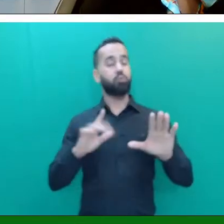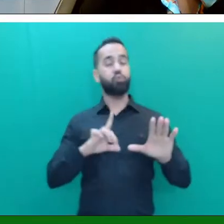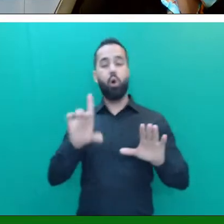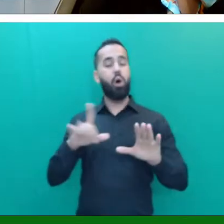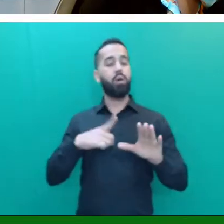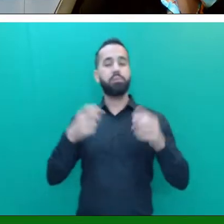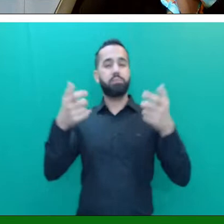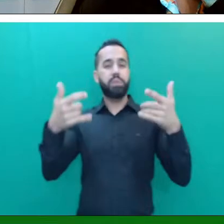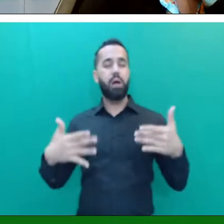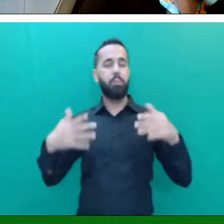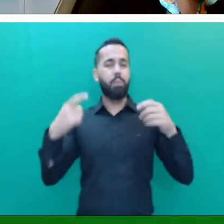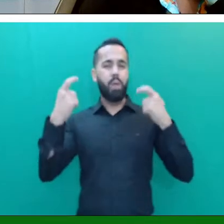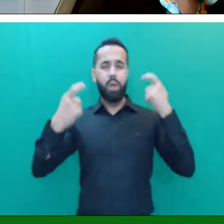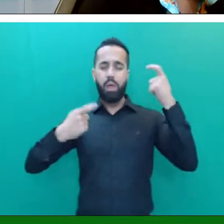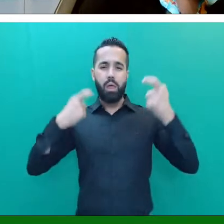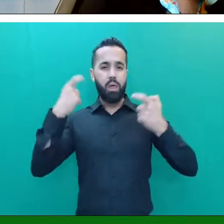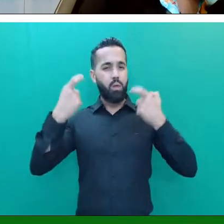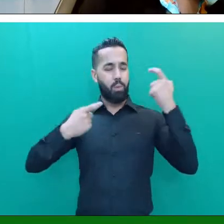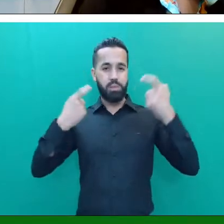aqui.